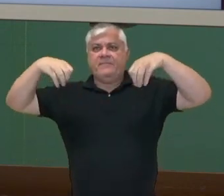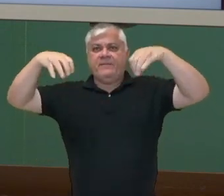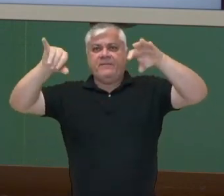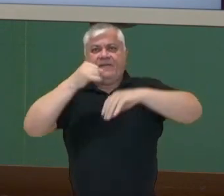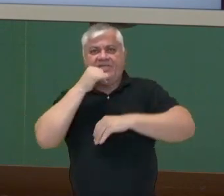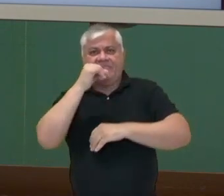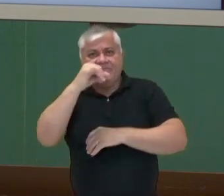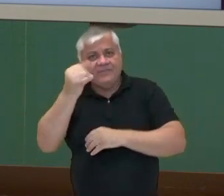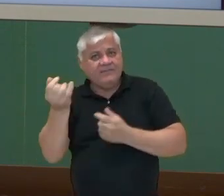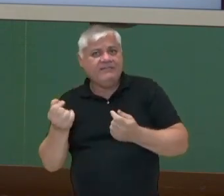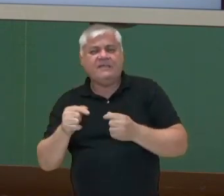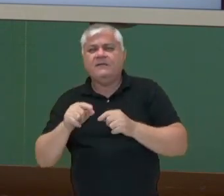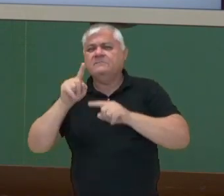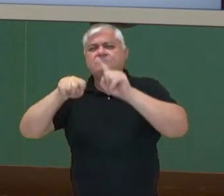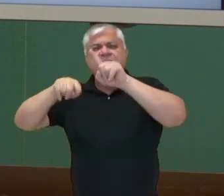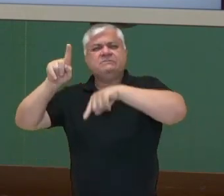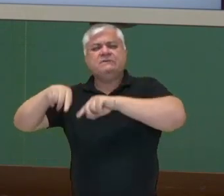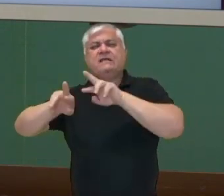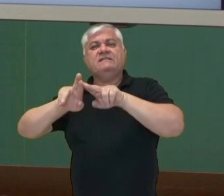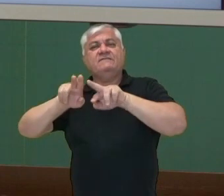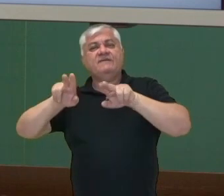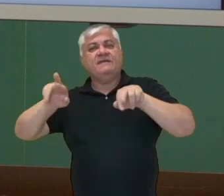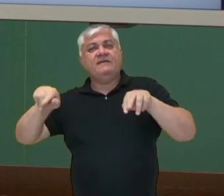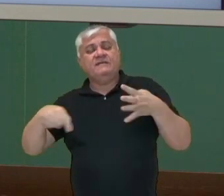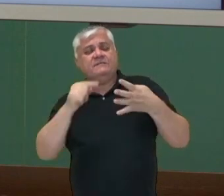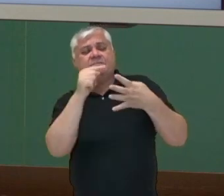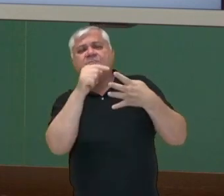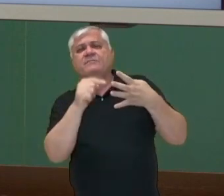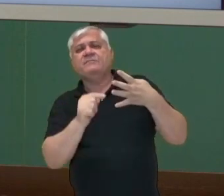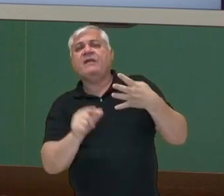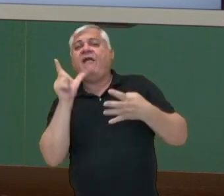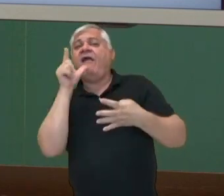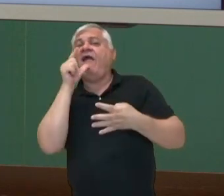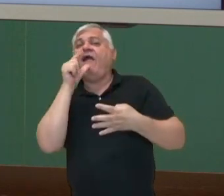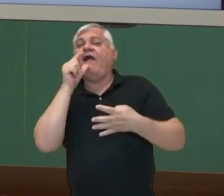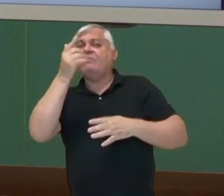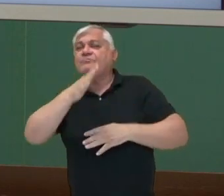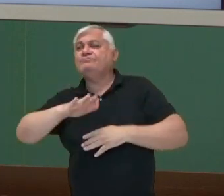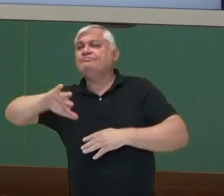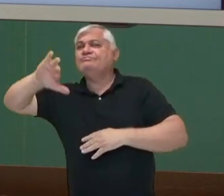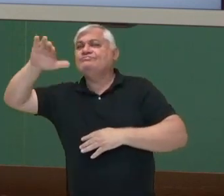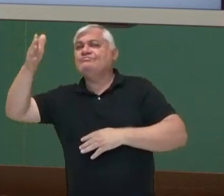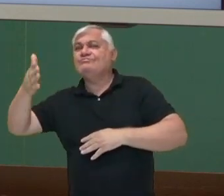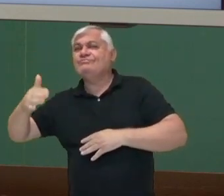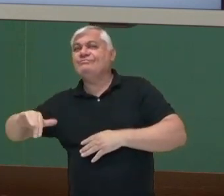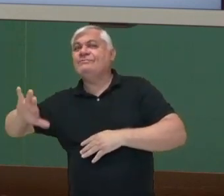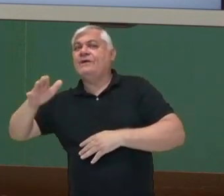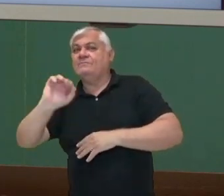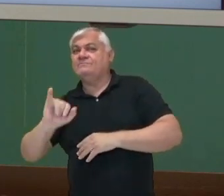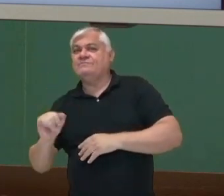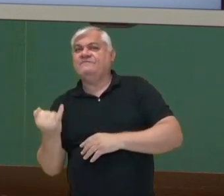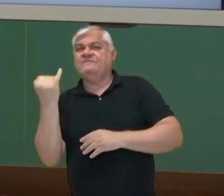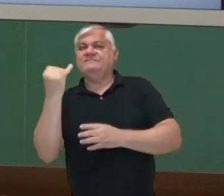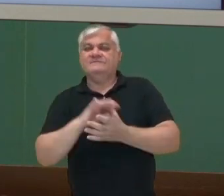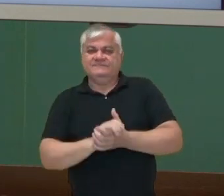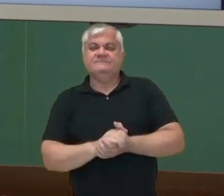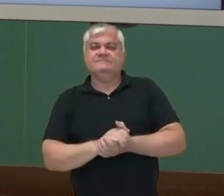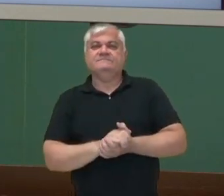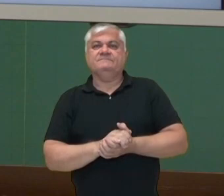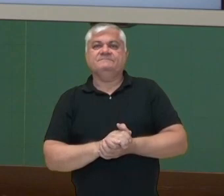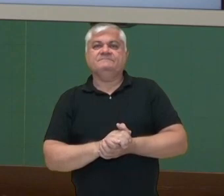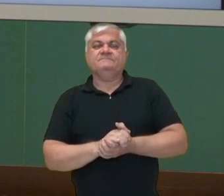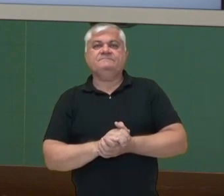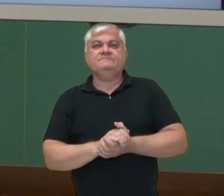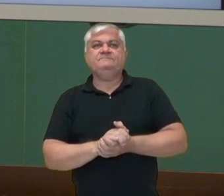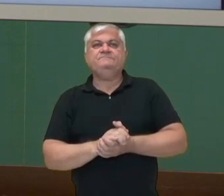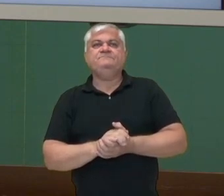energia. Então são diferentes as formas que as águas das bacias hidrográficas podem ser utilizadas. E aí vamos pensar juntos